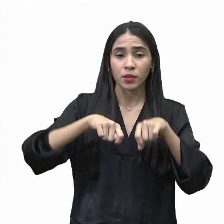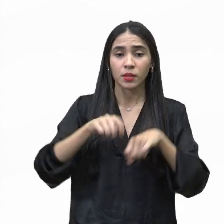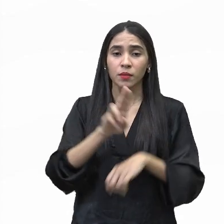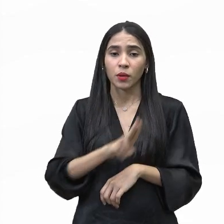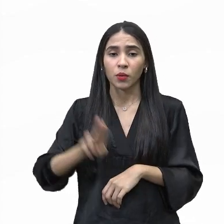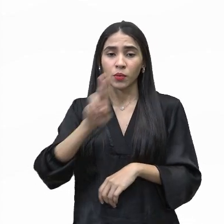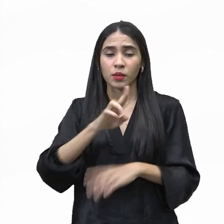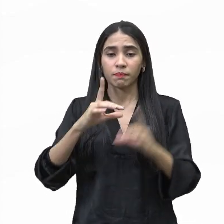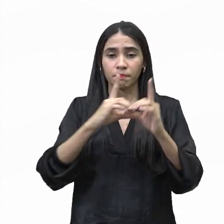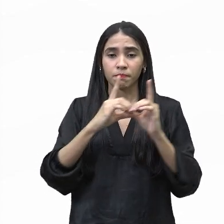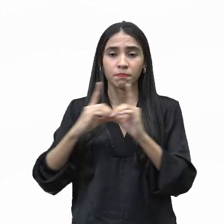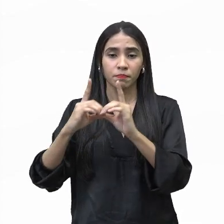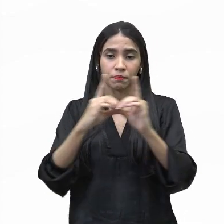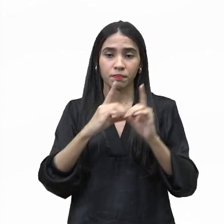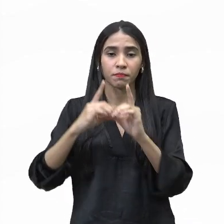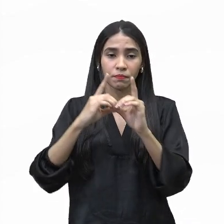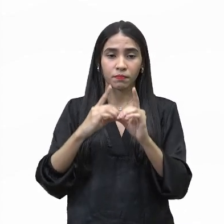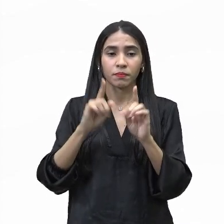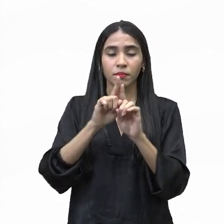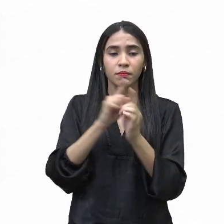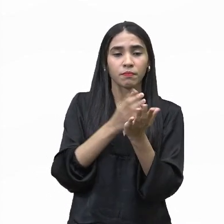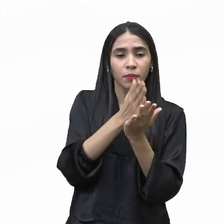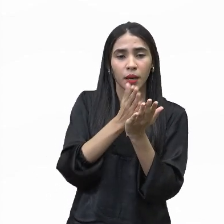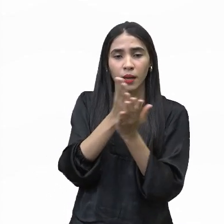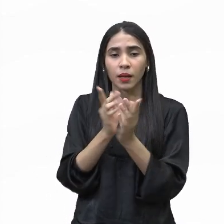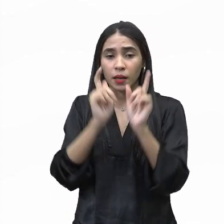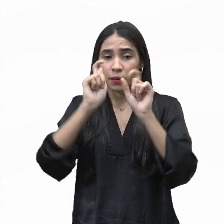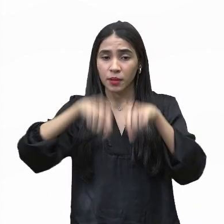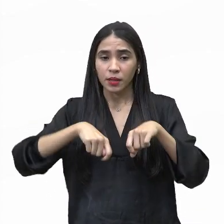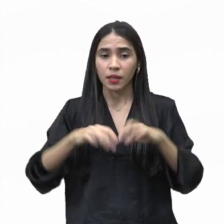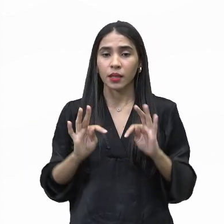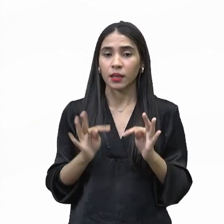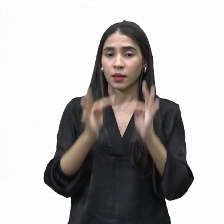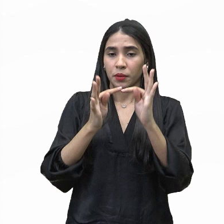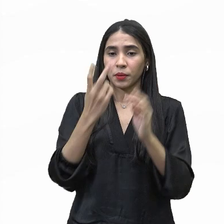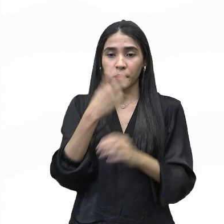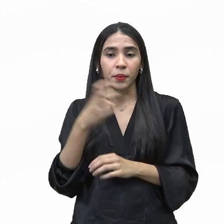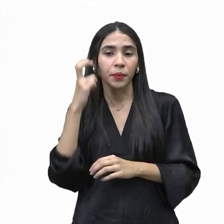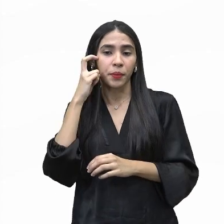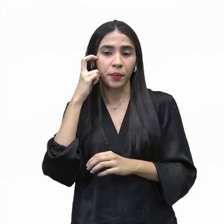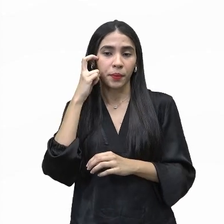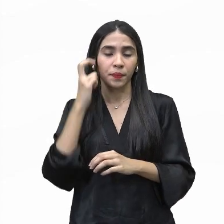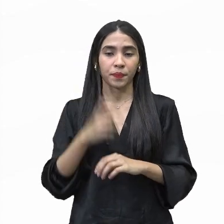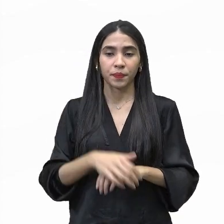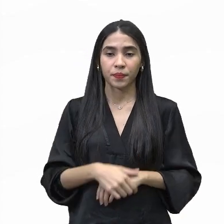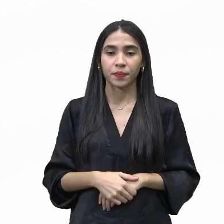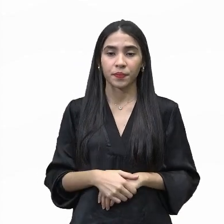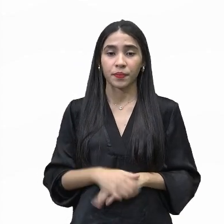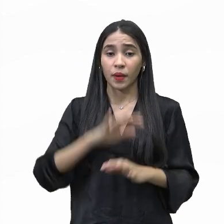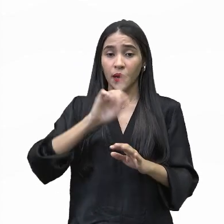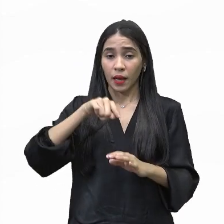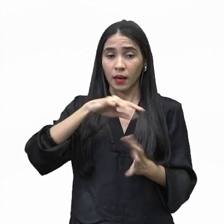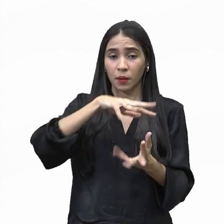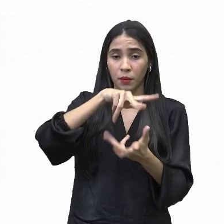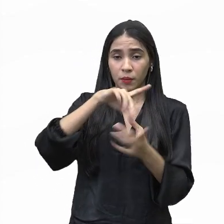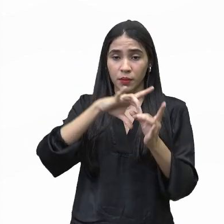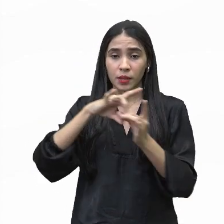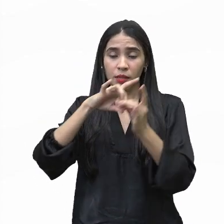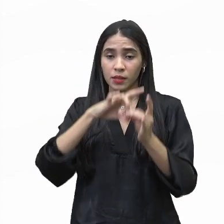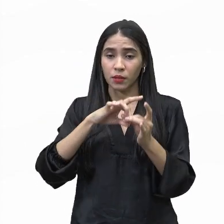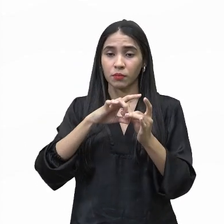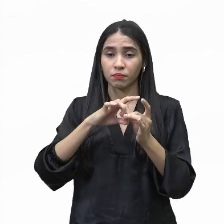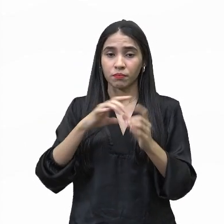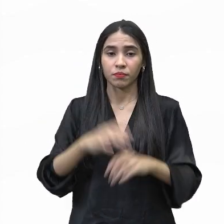uso democrático e alternativo da capacidade tecnológica e cultural que a globalização